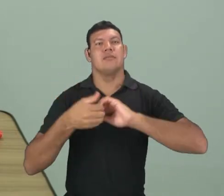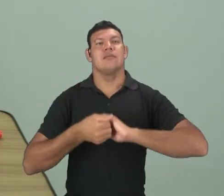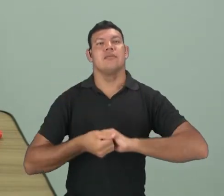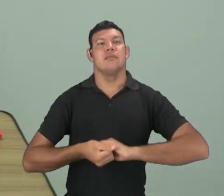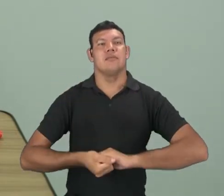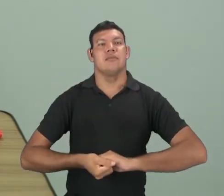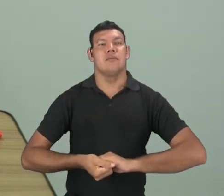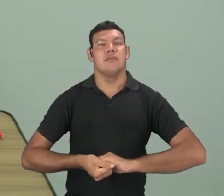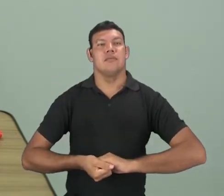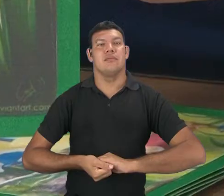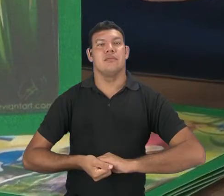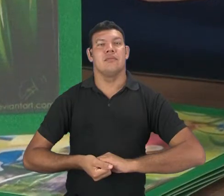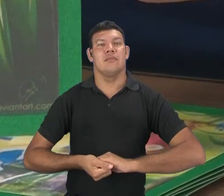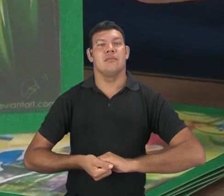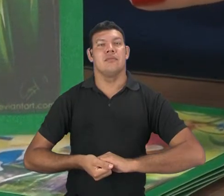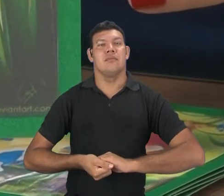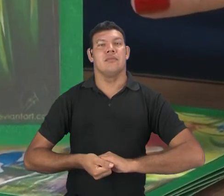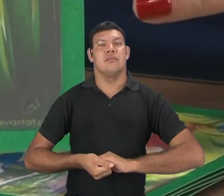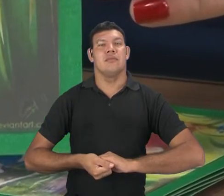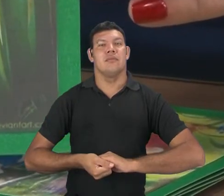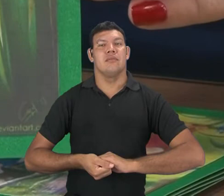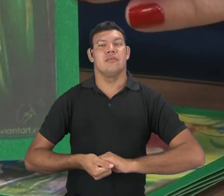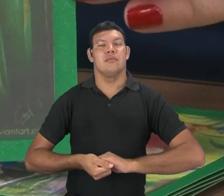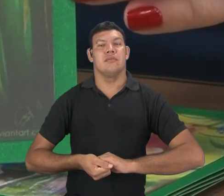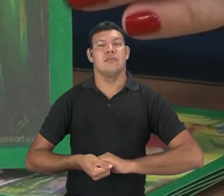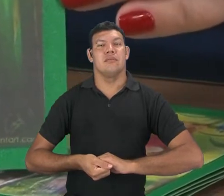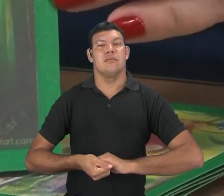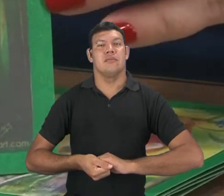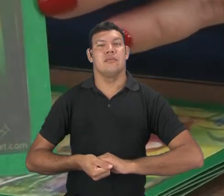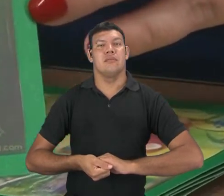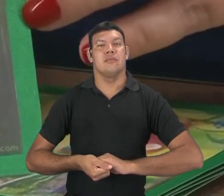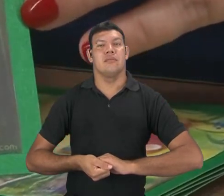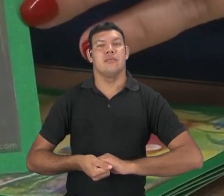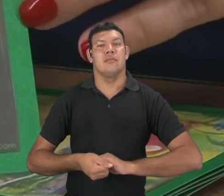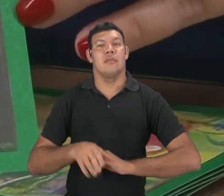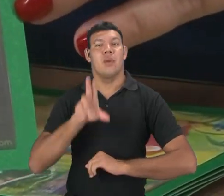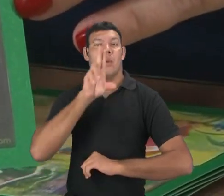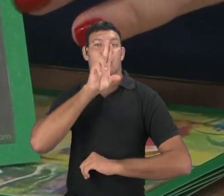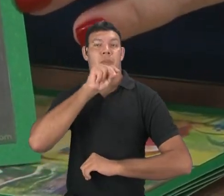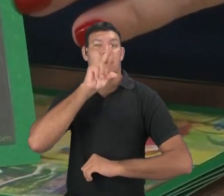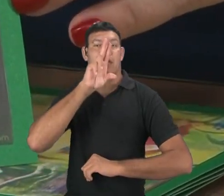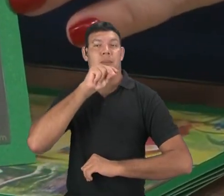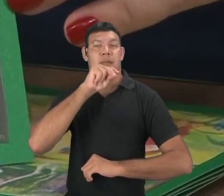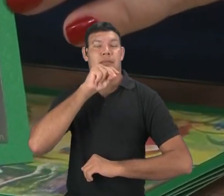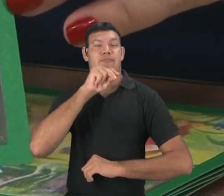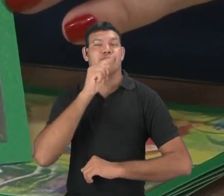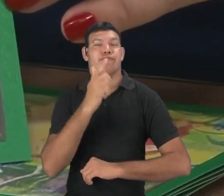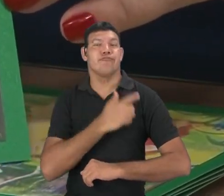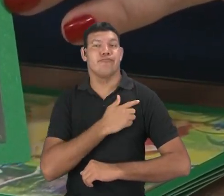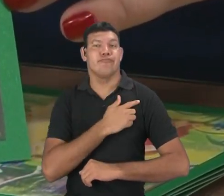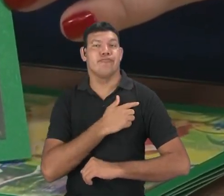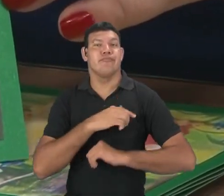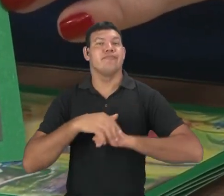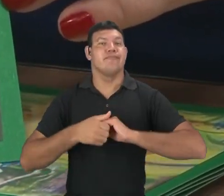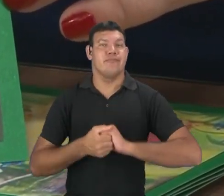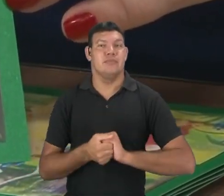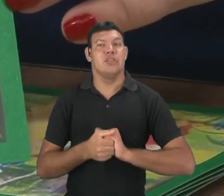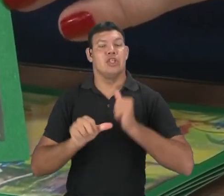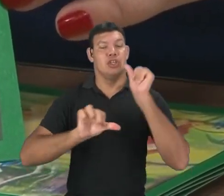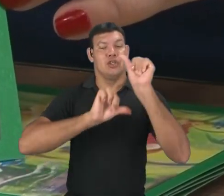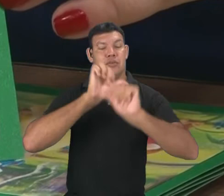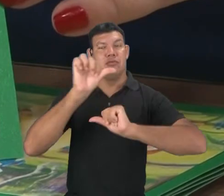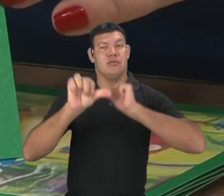dele? O patinho feio, né, que vira um lindo cisne, né? Então, aqui, né, nós temos aqui,